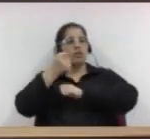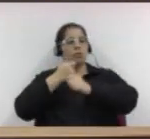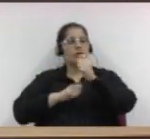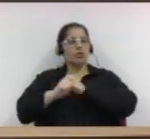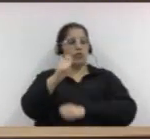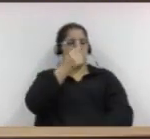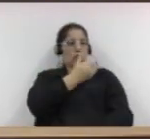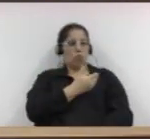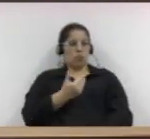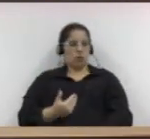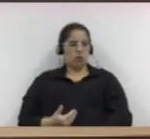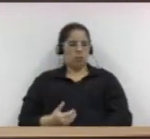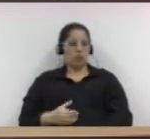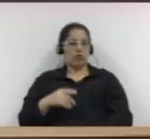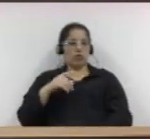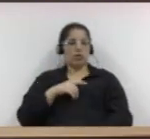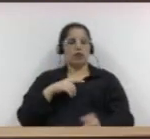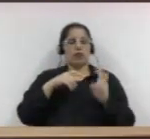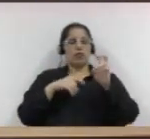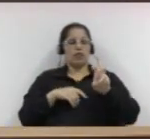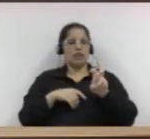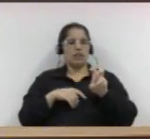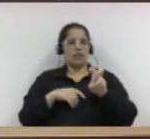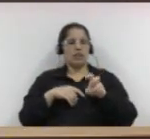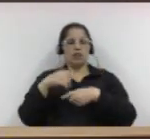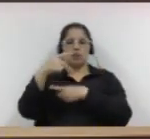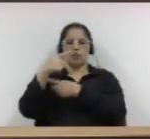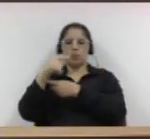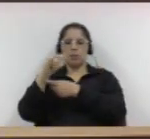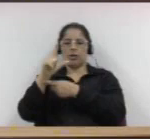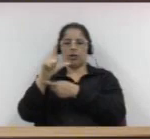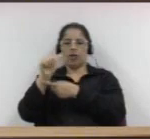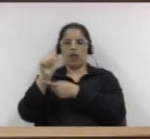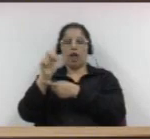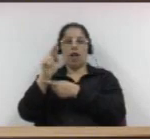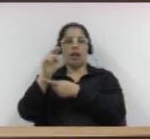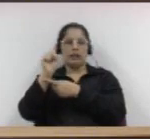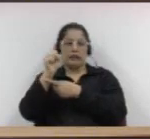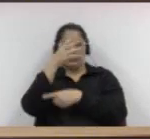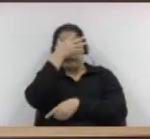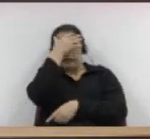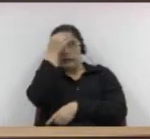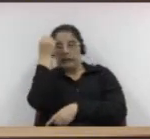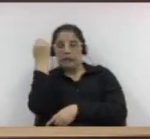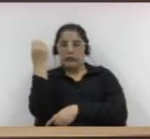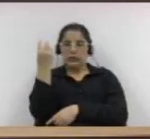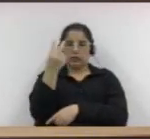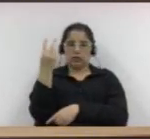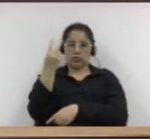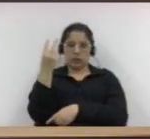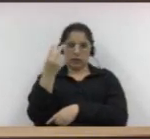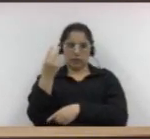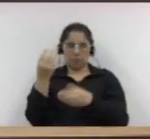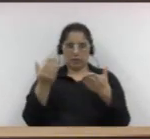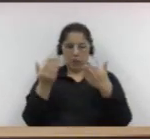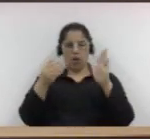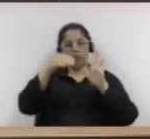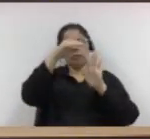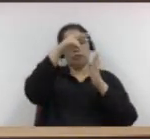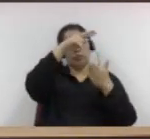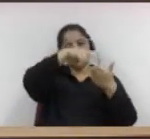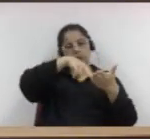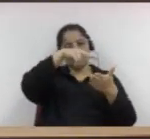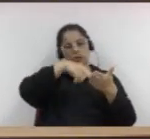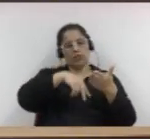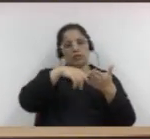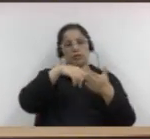5 pilares. Eu me esqueci de 2 e recorri aqui ao jurídico, mas eu quero ler aqui os 5 pilares da administração